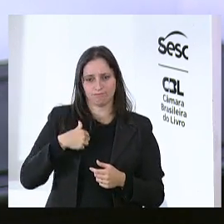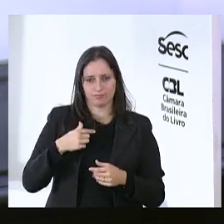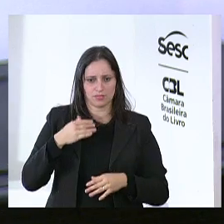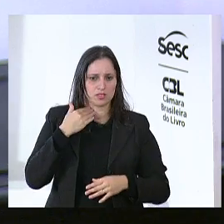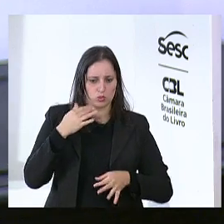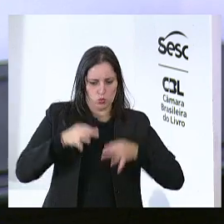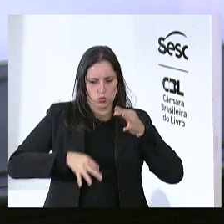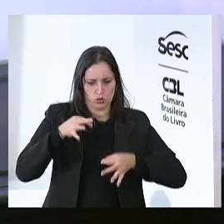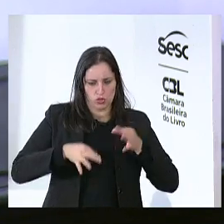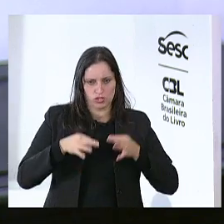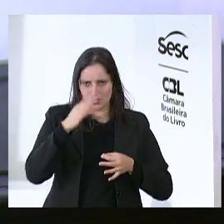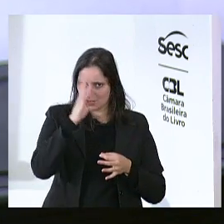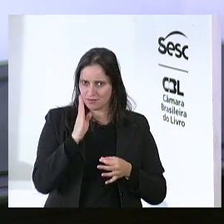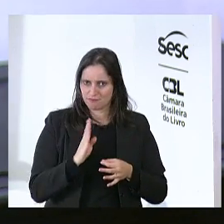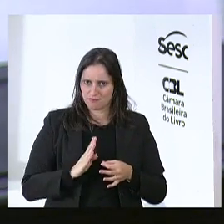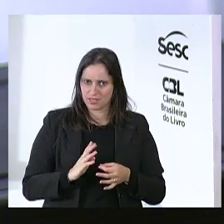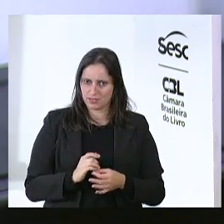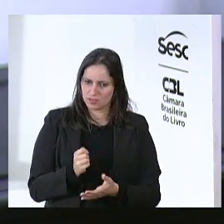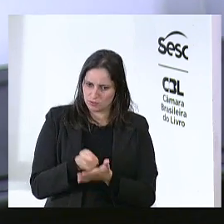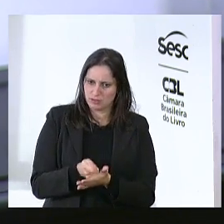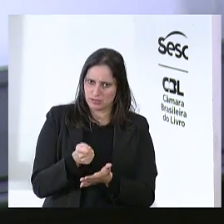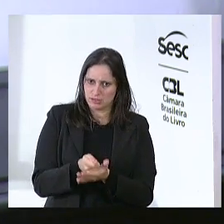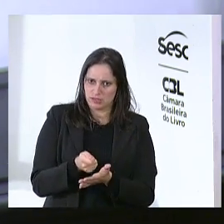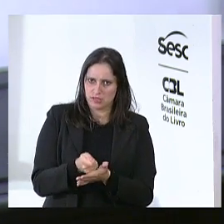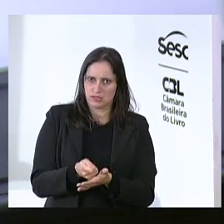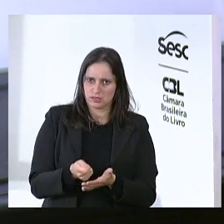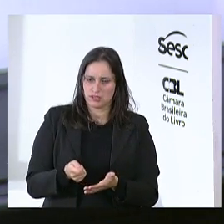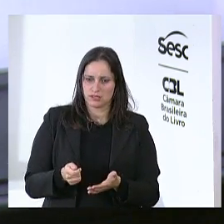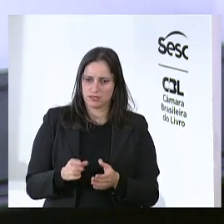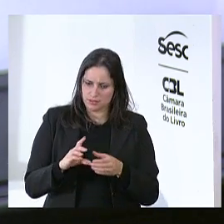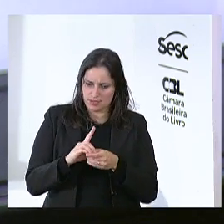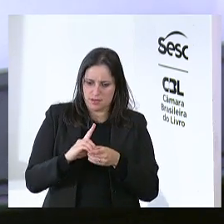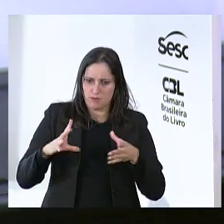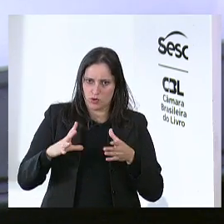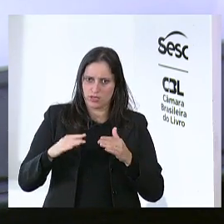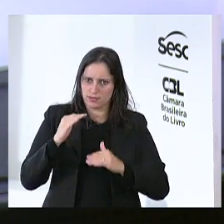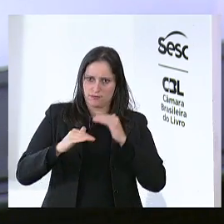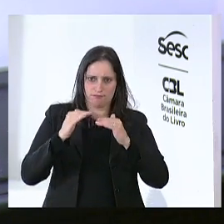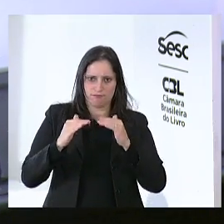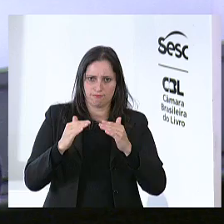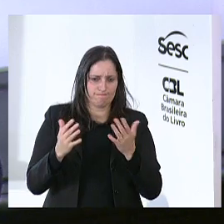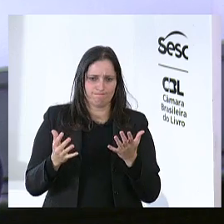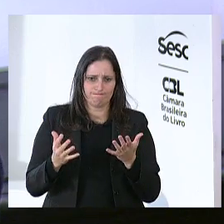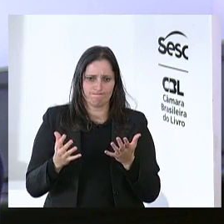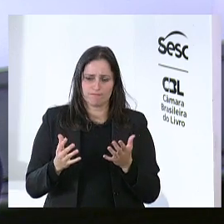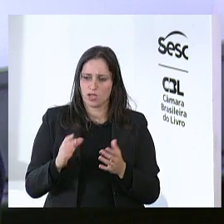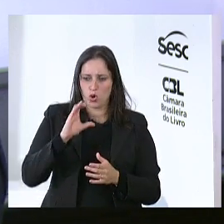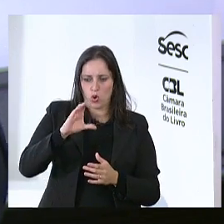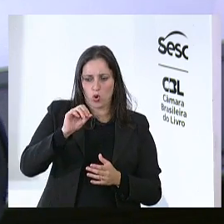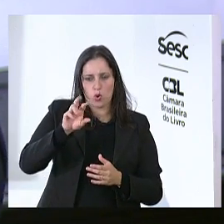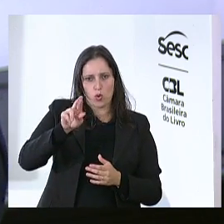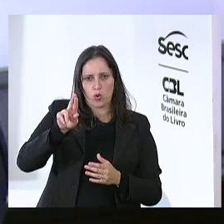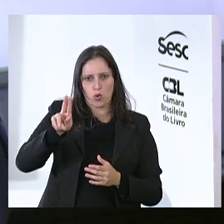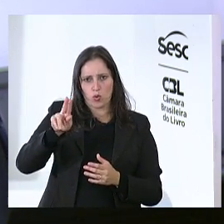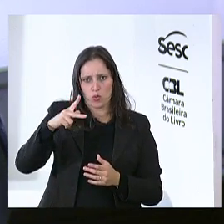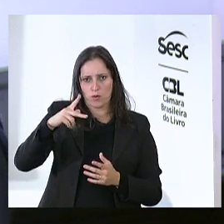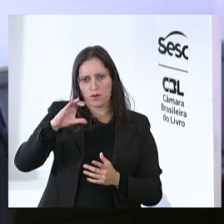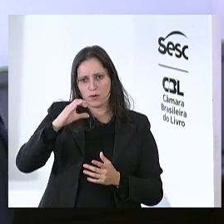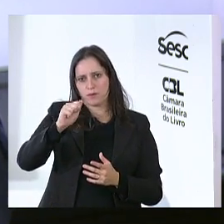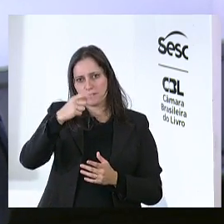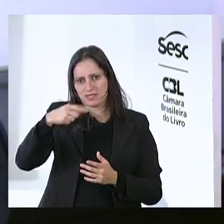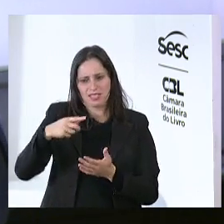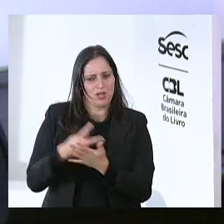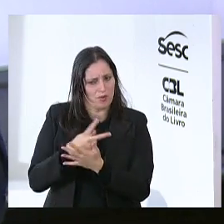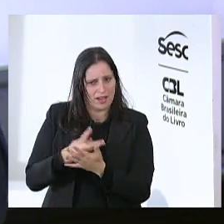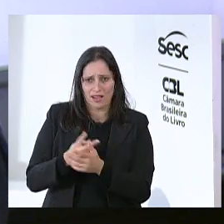efetivamente, não criar mecanismos de rédea curta para a democracia, vai ter corrupção. Porque, enfim, quem tem um